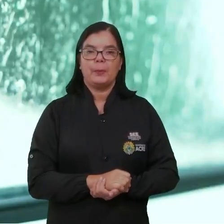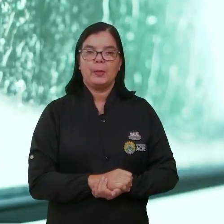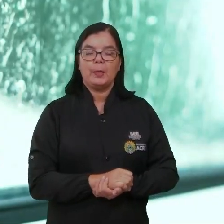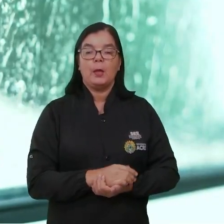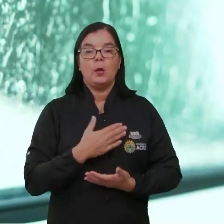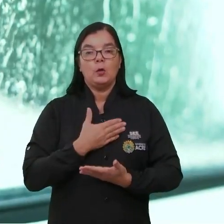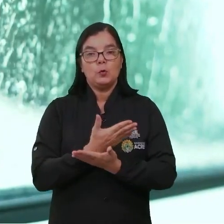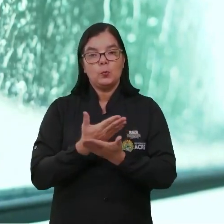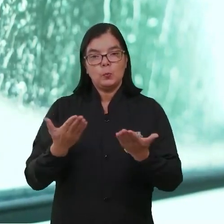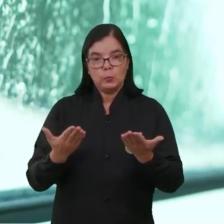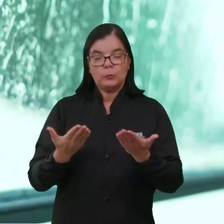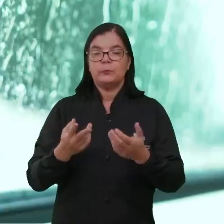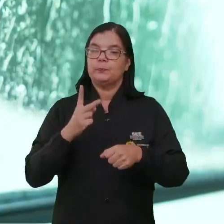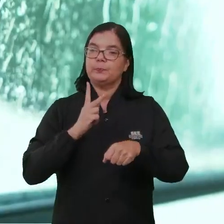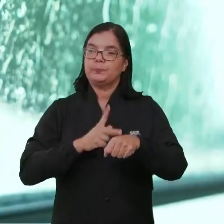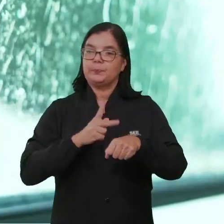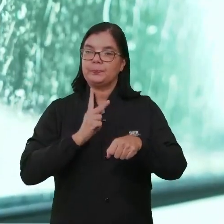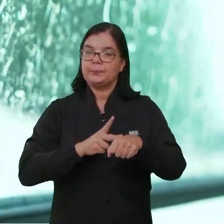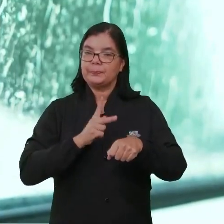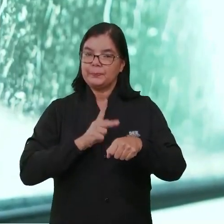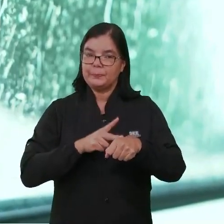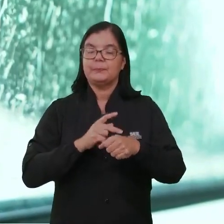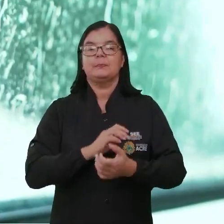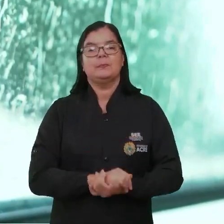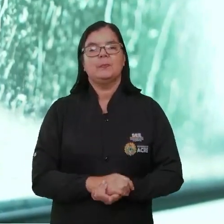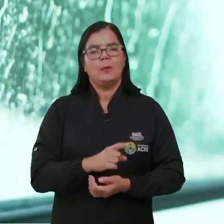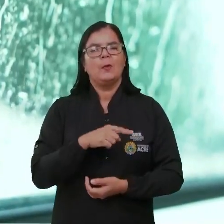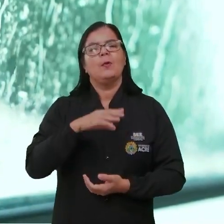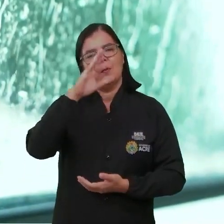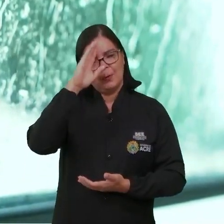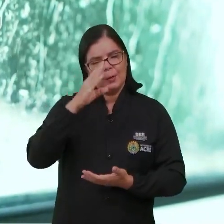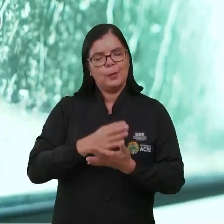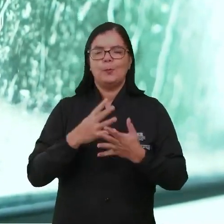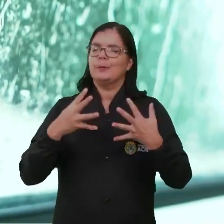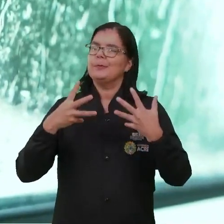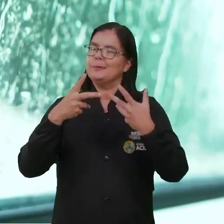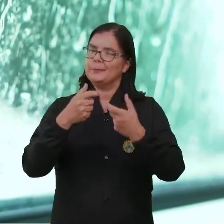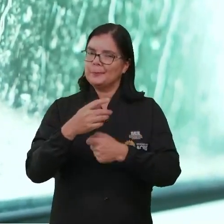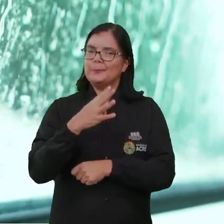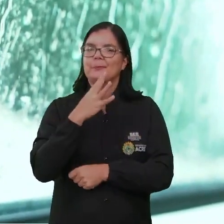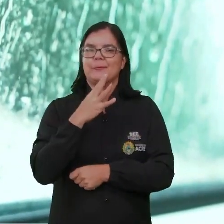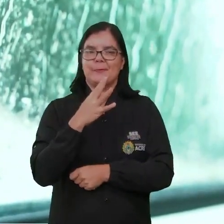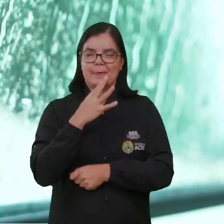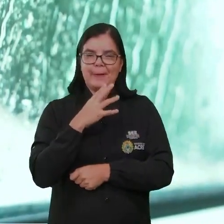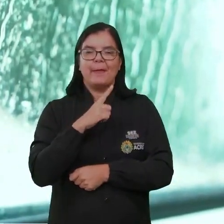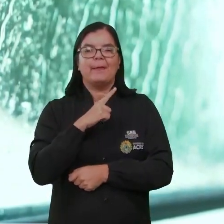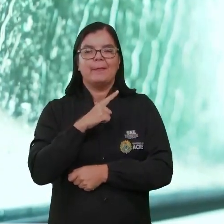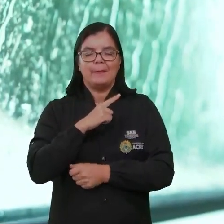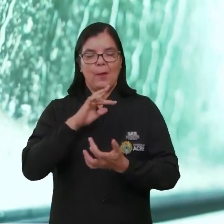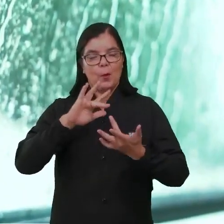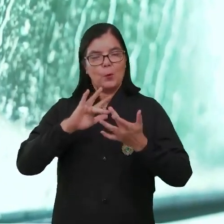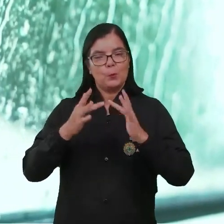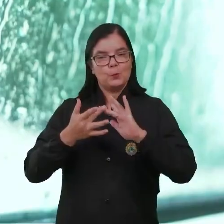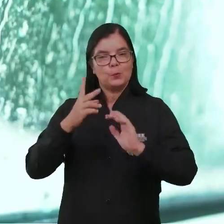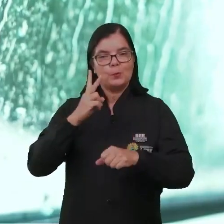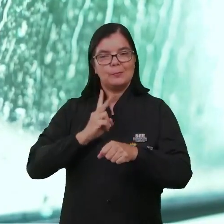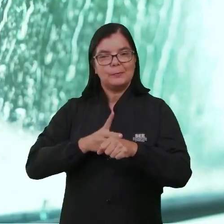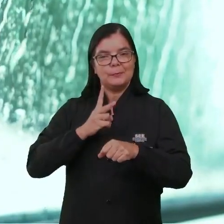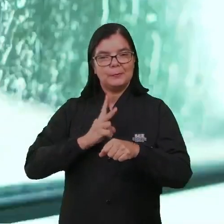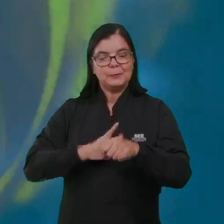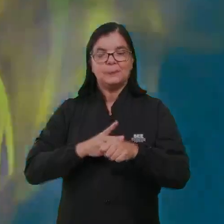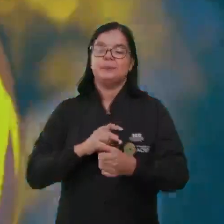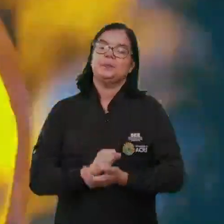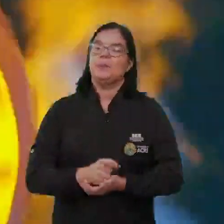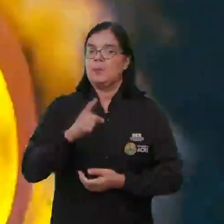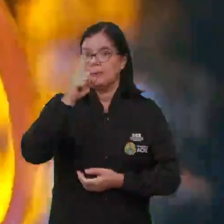Então, começamos aqui com os vidros, né? Eu creio que todos conhecem, né? Todos aí né, ter esse contato com o vidro aí no